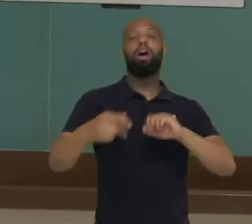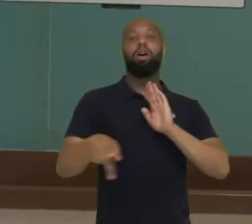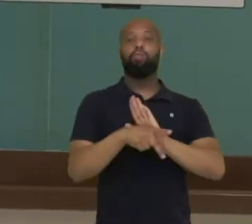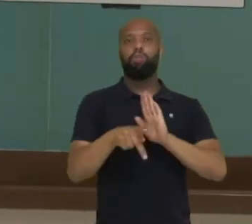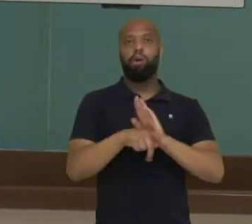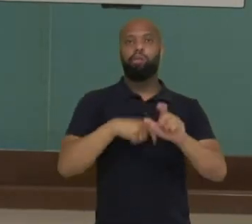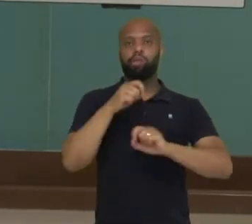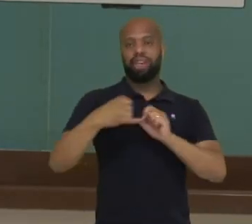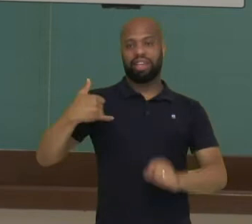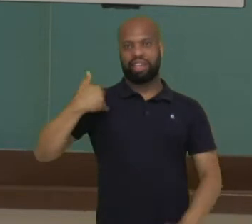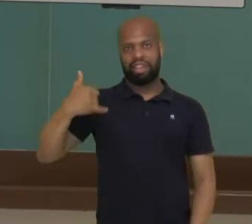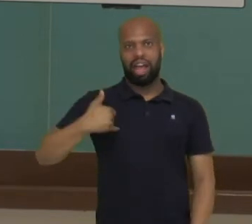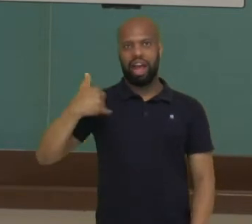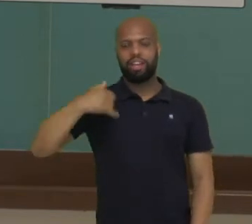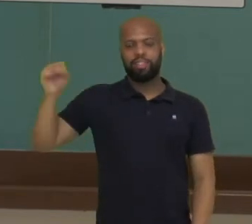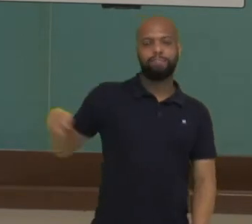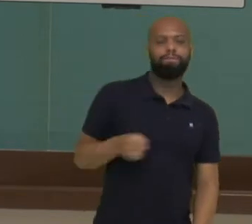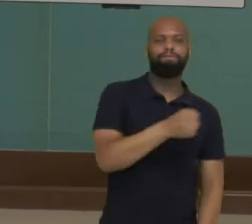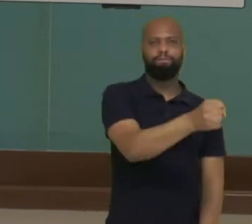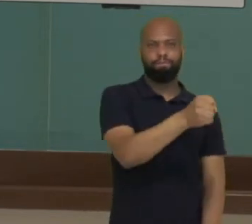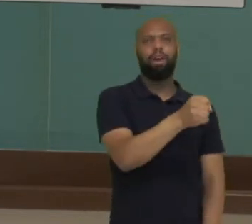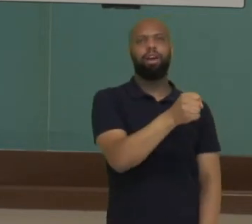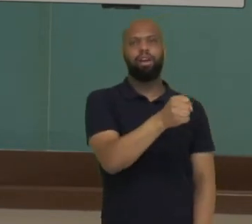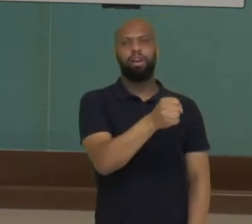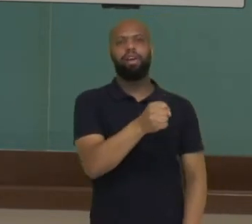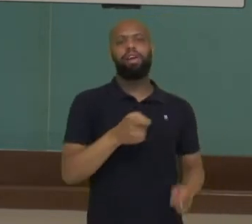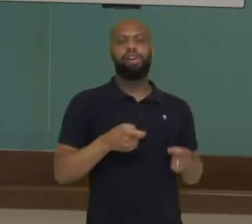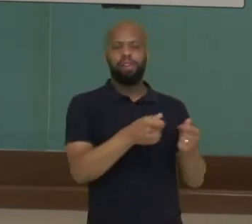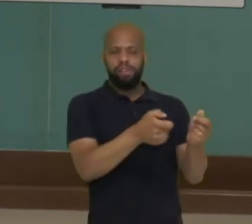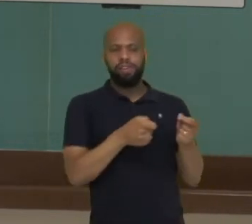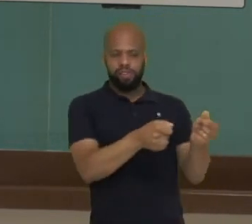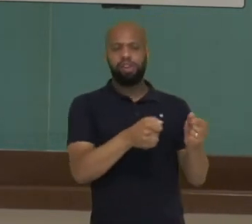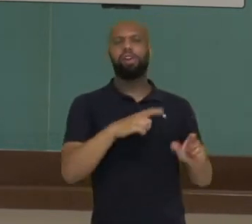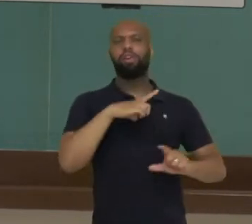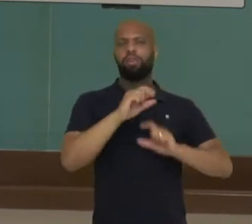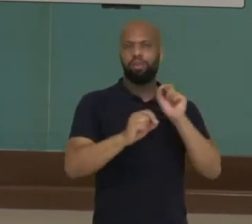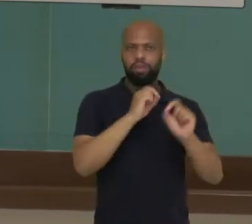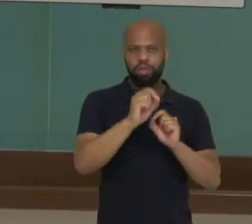Pedro II vai assumir o Império do Brasil, a gente vai